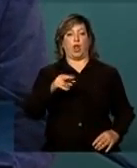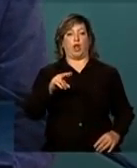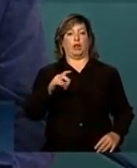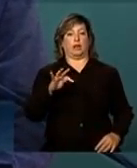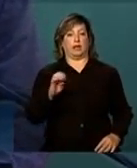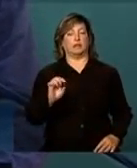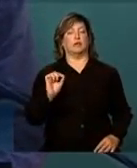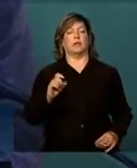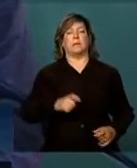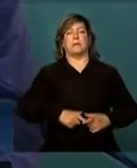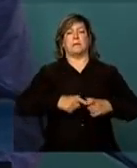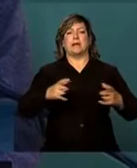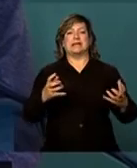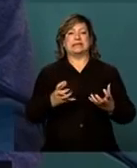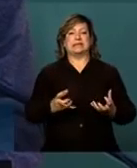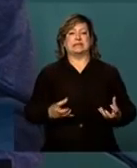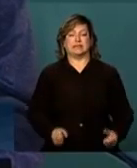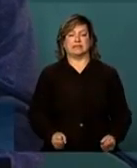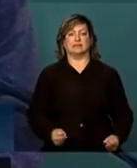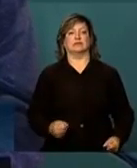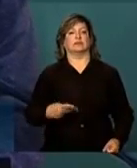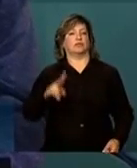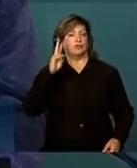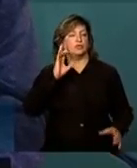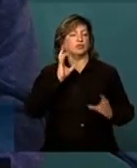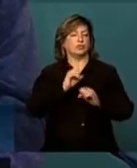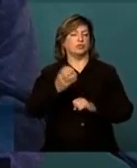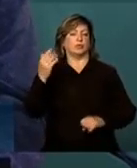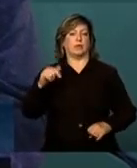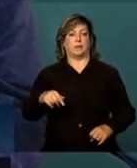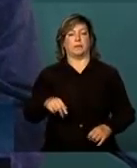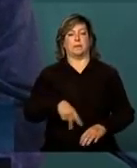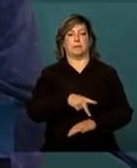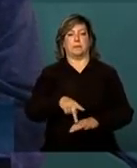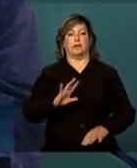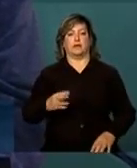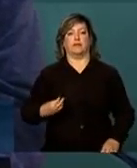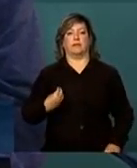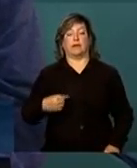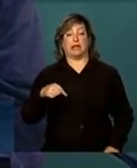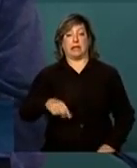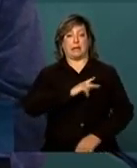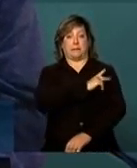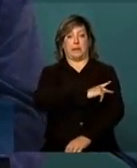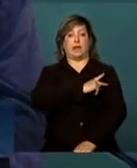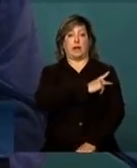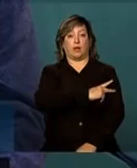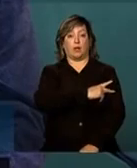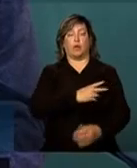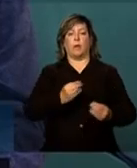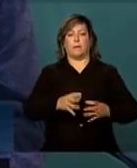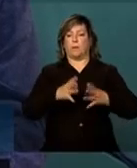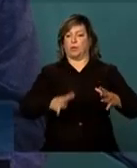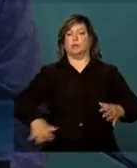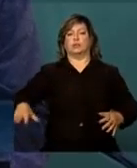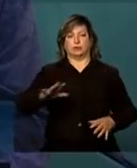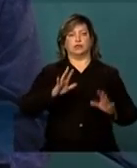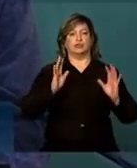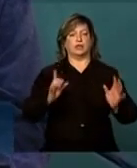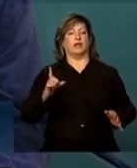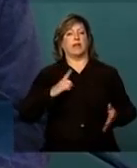história que esse país já viveu. O estado do Piauí, em boa parte do território, já tivemos